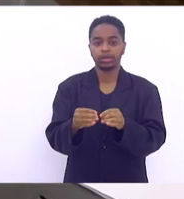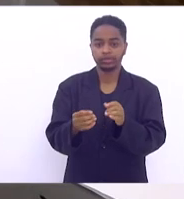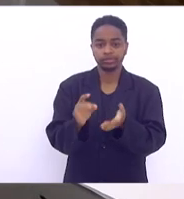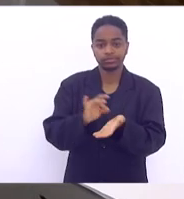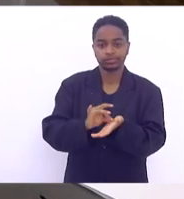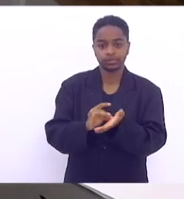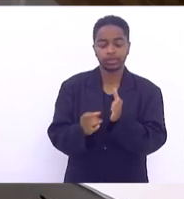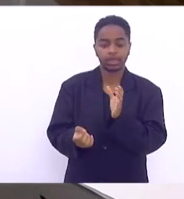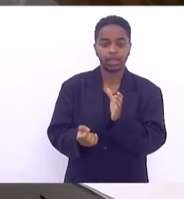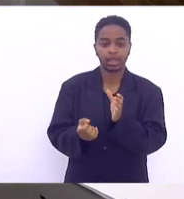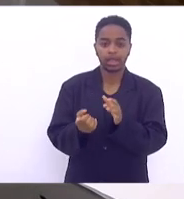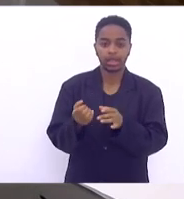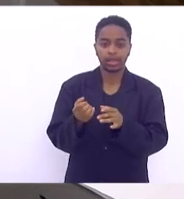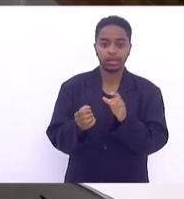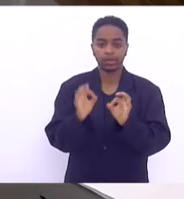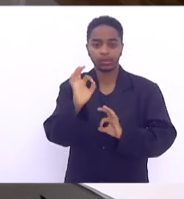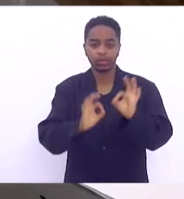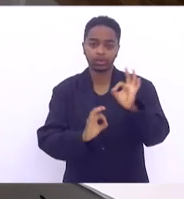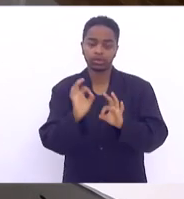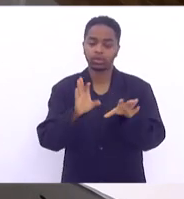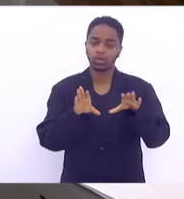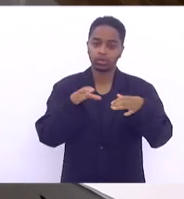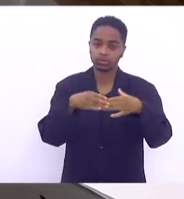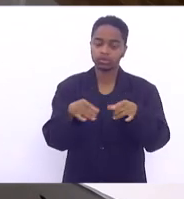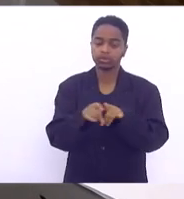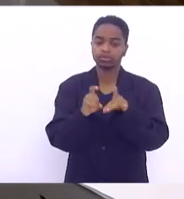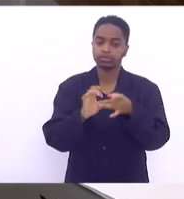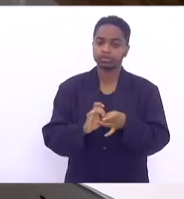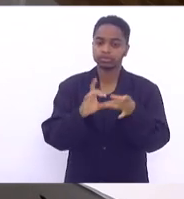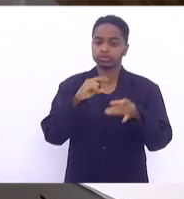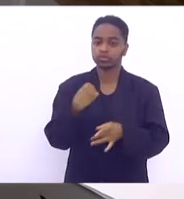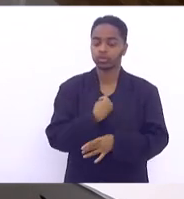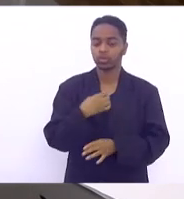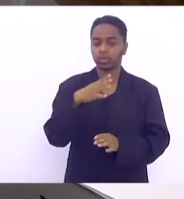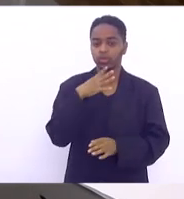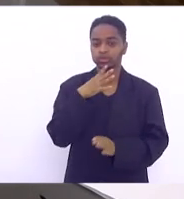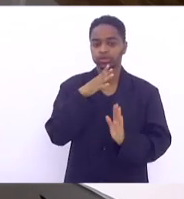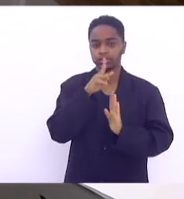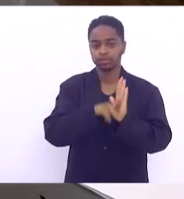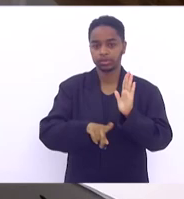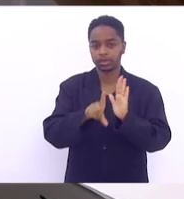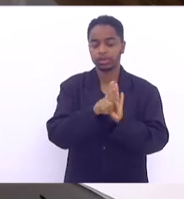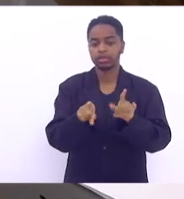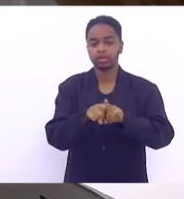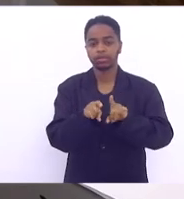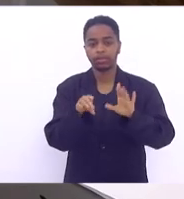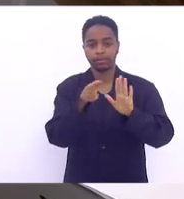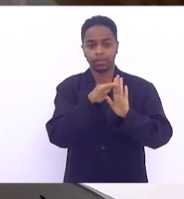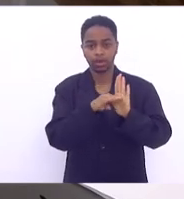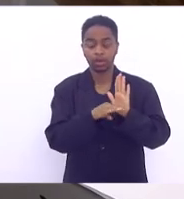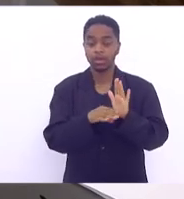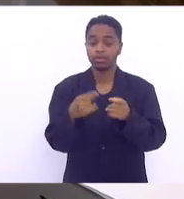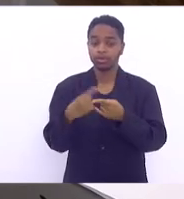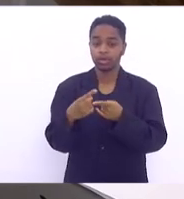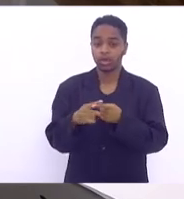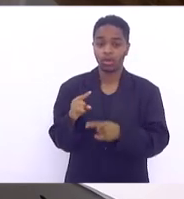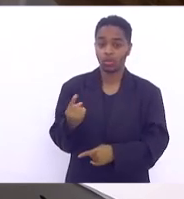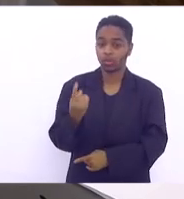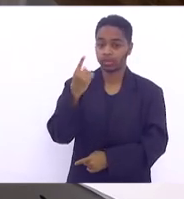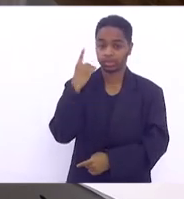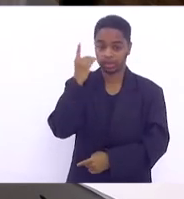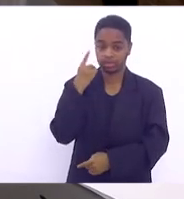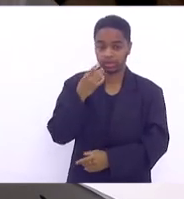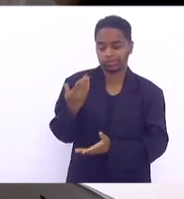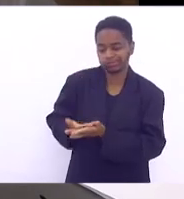e permitem que nós possamos conhecer os projetos de pauta, que, tirando o deputado Luiz Paulo, que